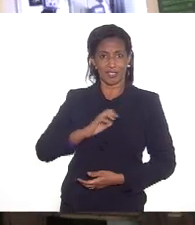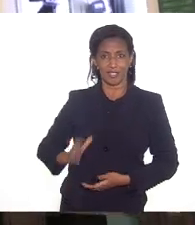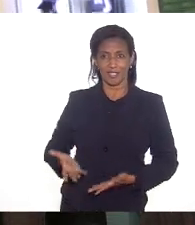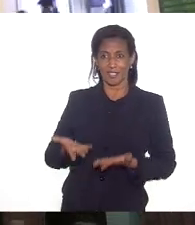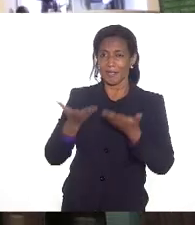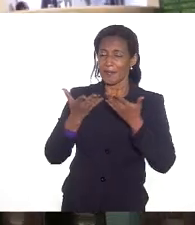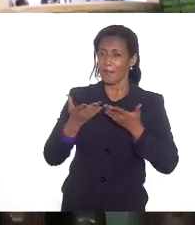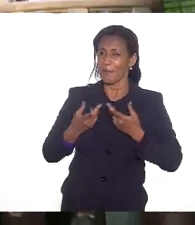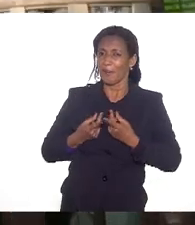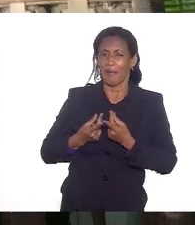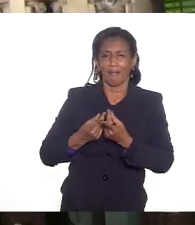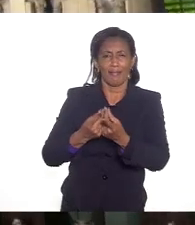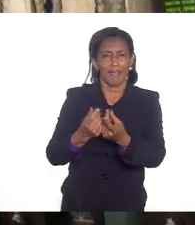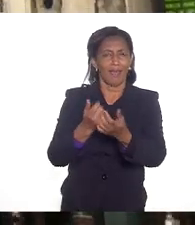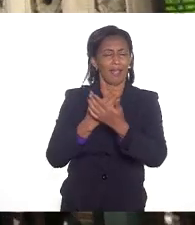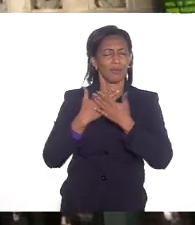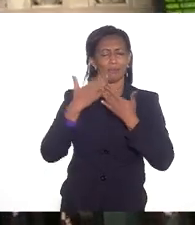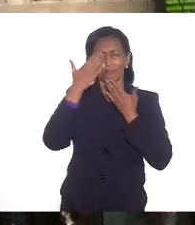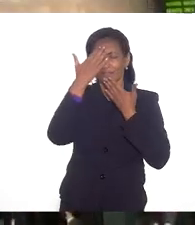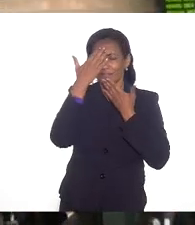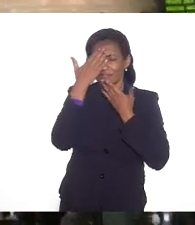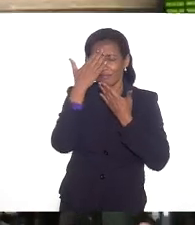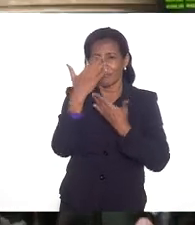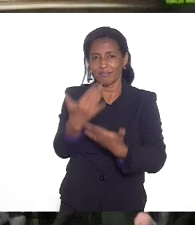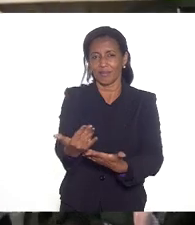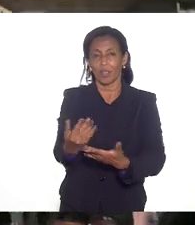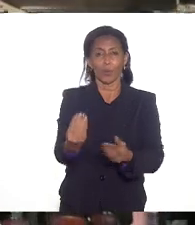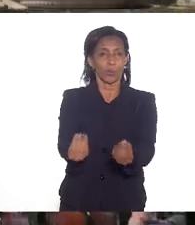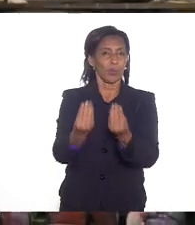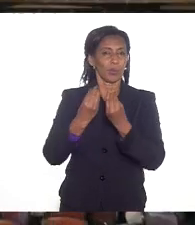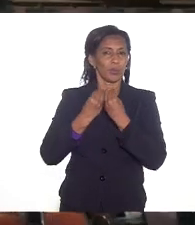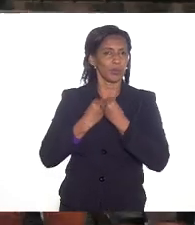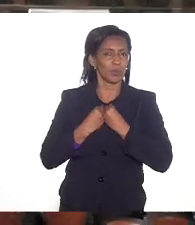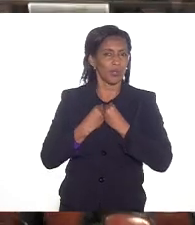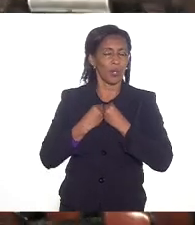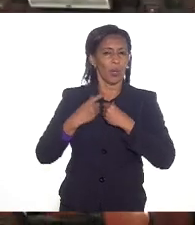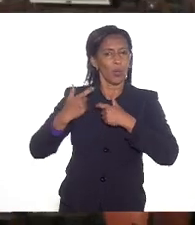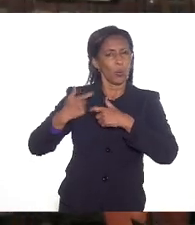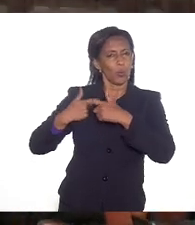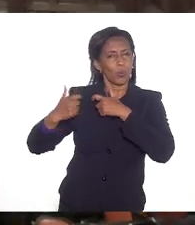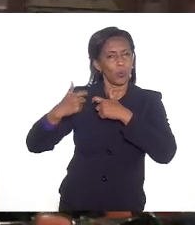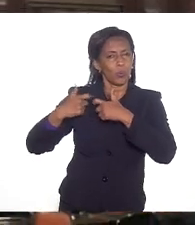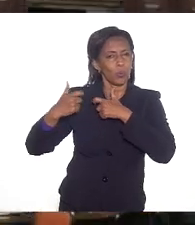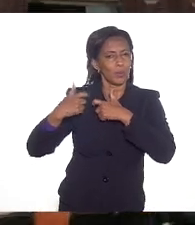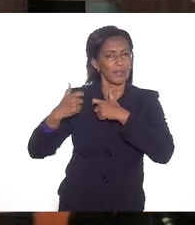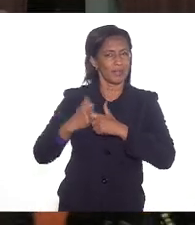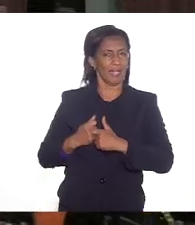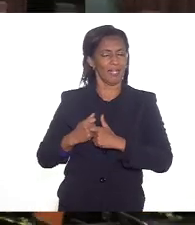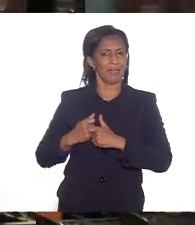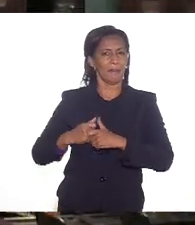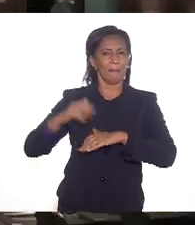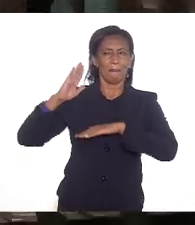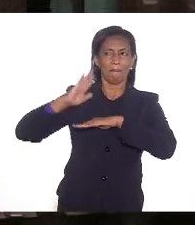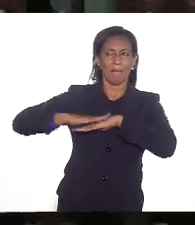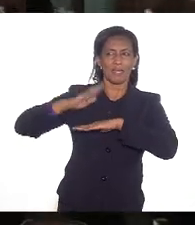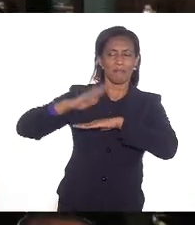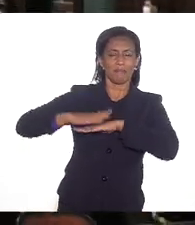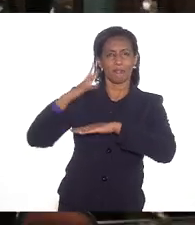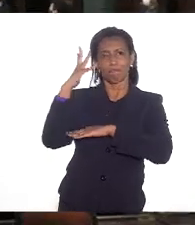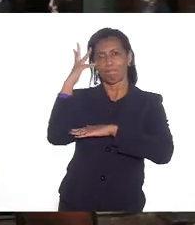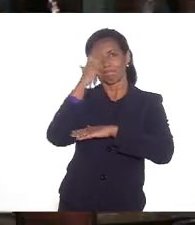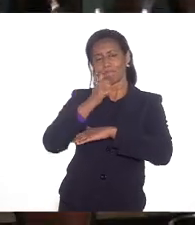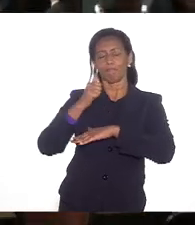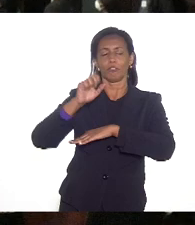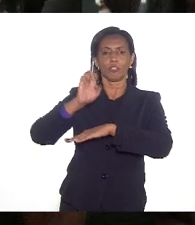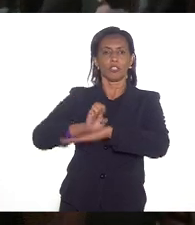meu eterno agradecimento por nos permitir botar uma luta cada vez mais bonita